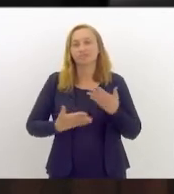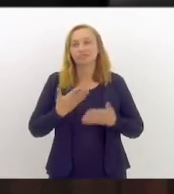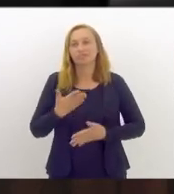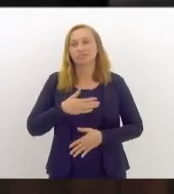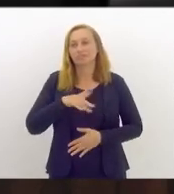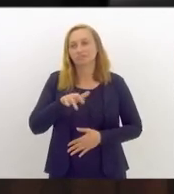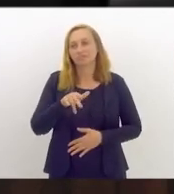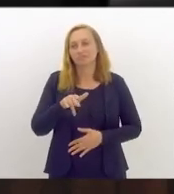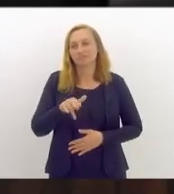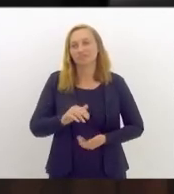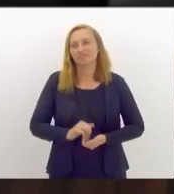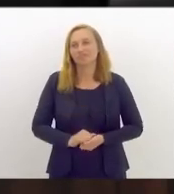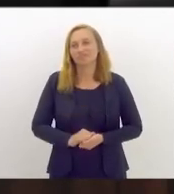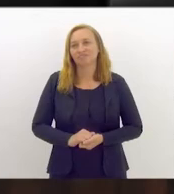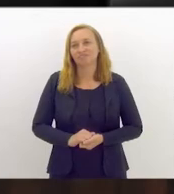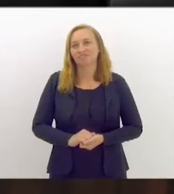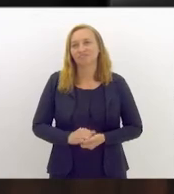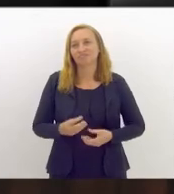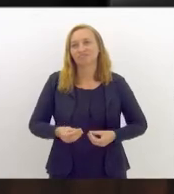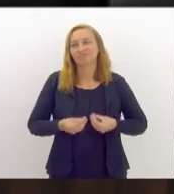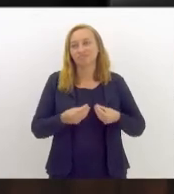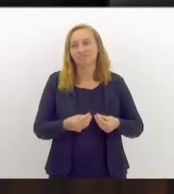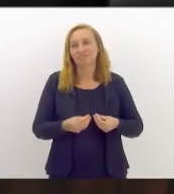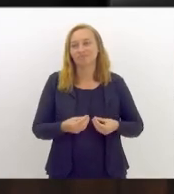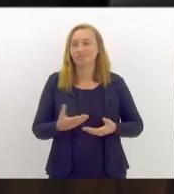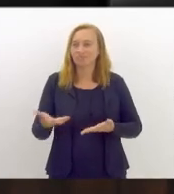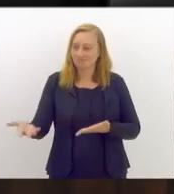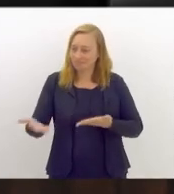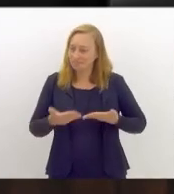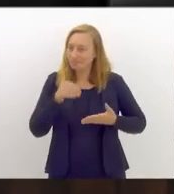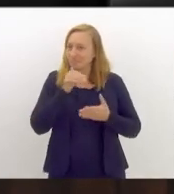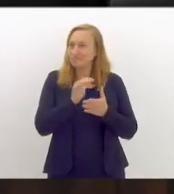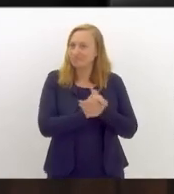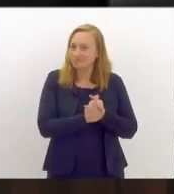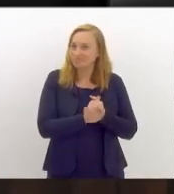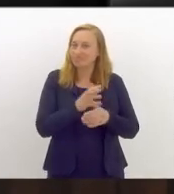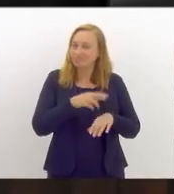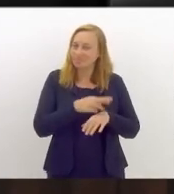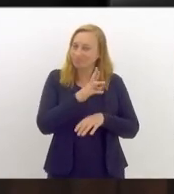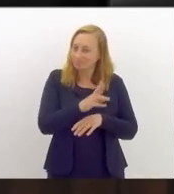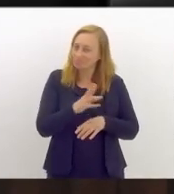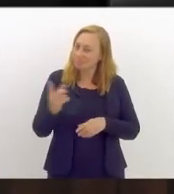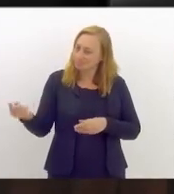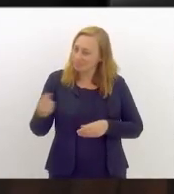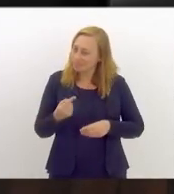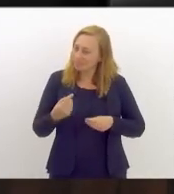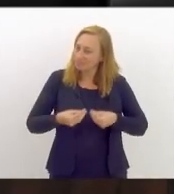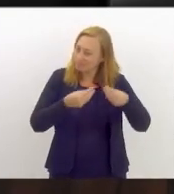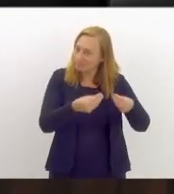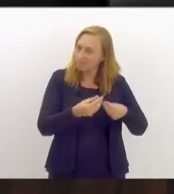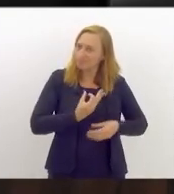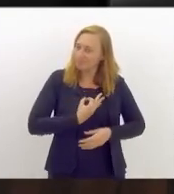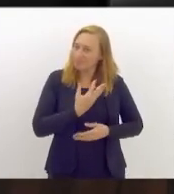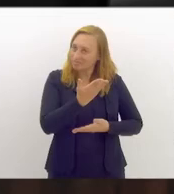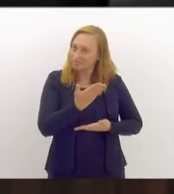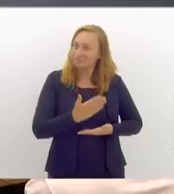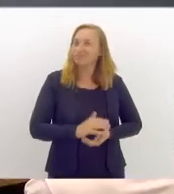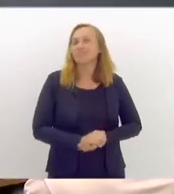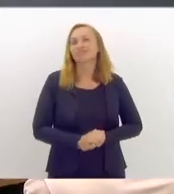poder não tá entregando convidar a esposa do doutor para vir aqui para entregar a medalha por favor